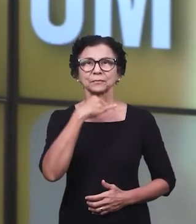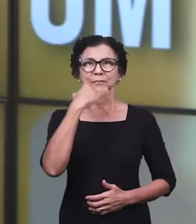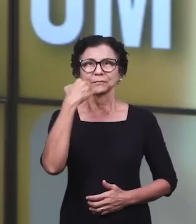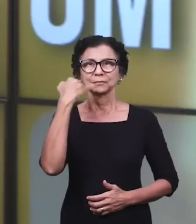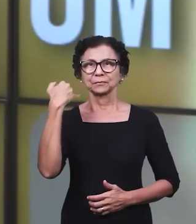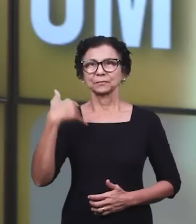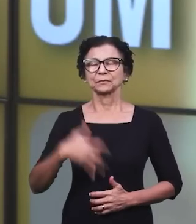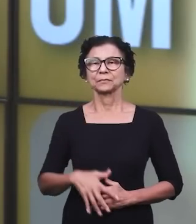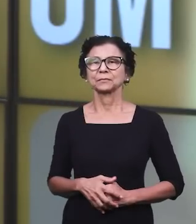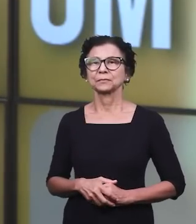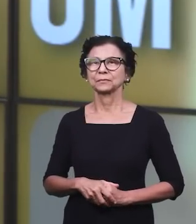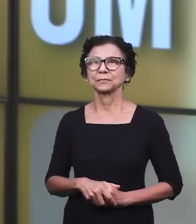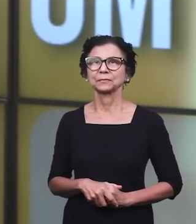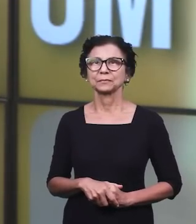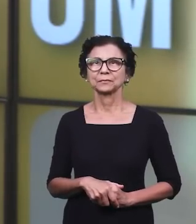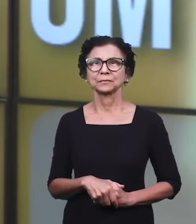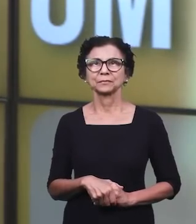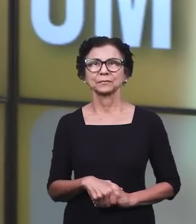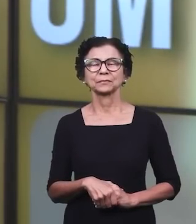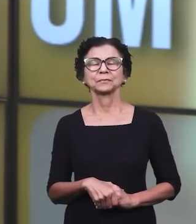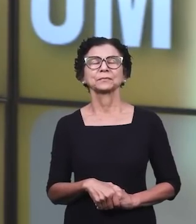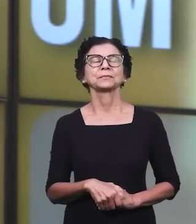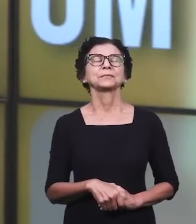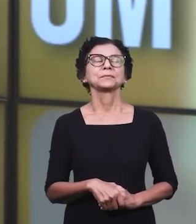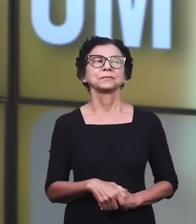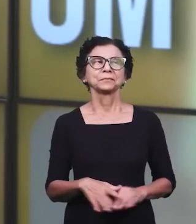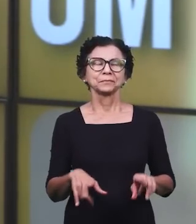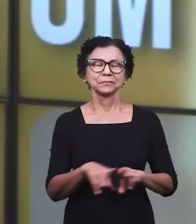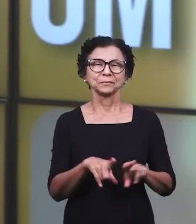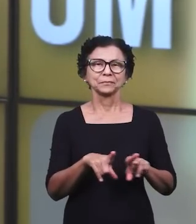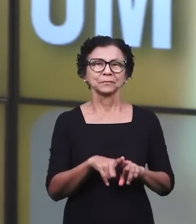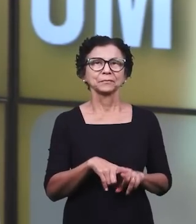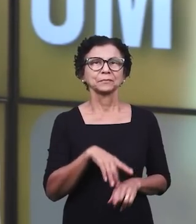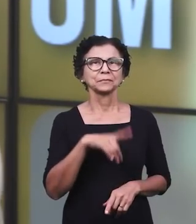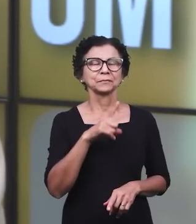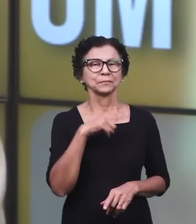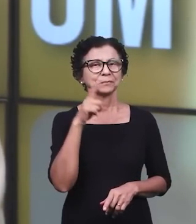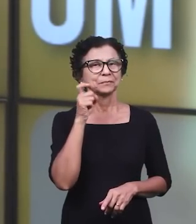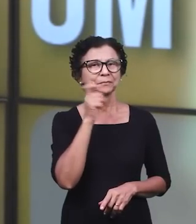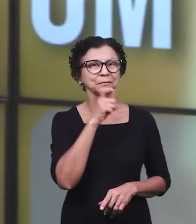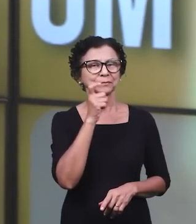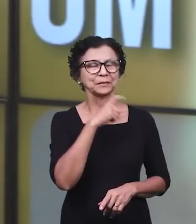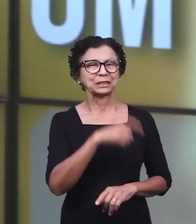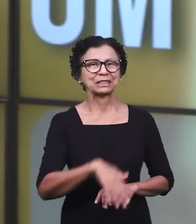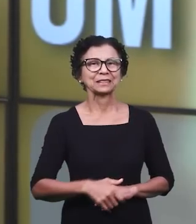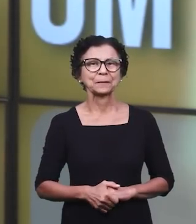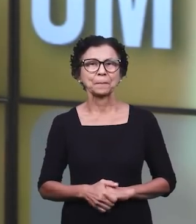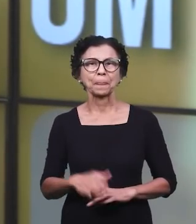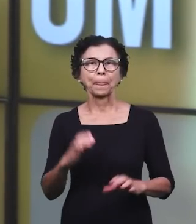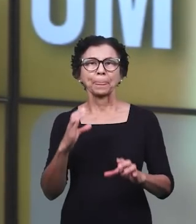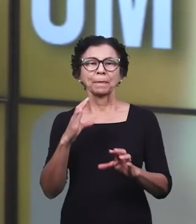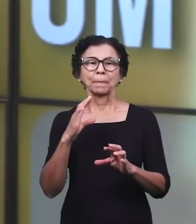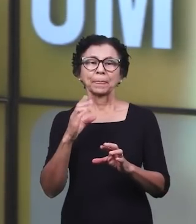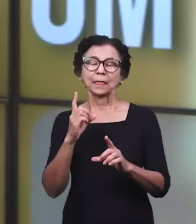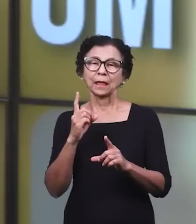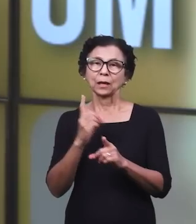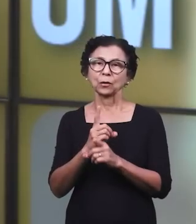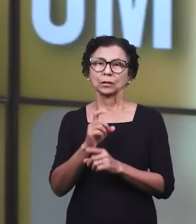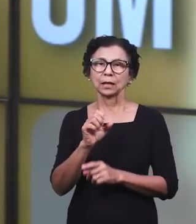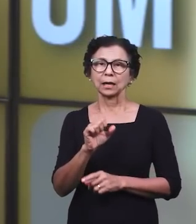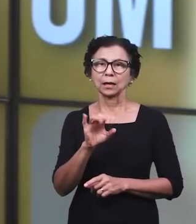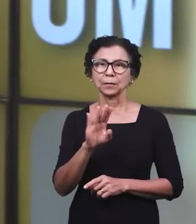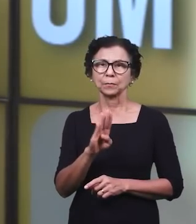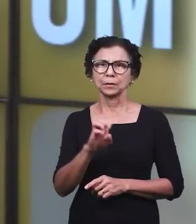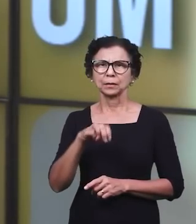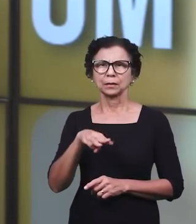chega diante de Abimeleque. Ele comete a mesma mentira. Mesmo lugar que Abimeleque não é uma pessoa.